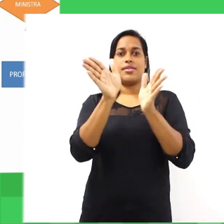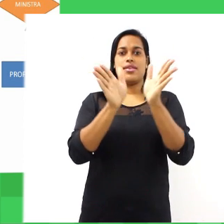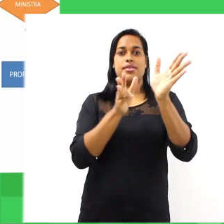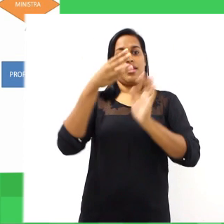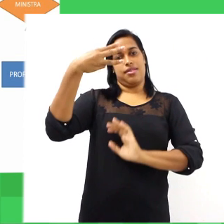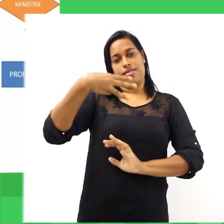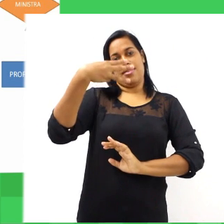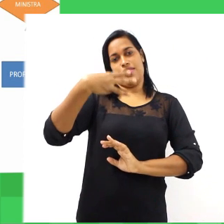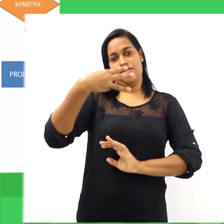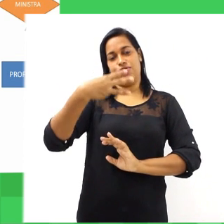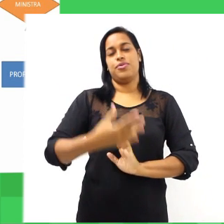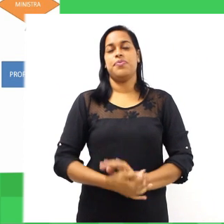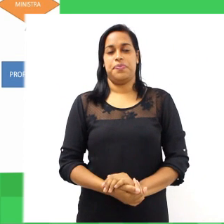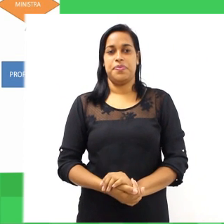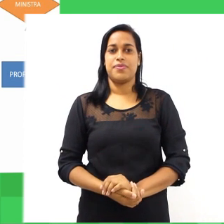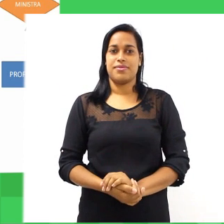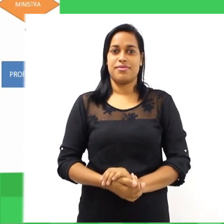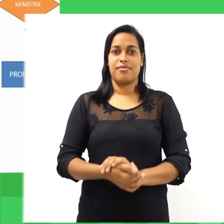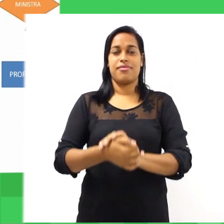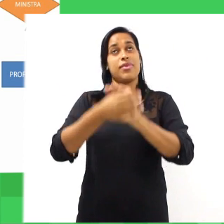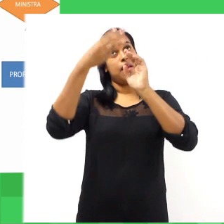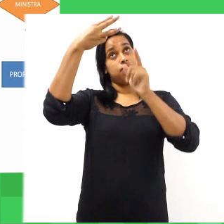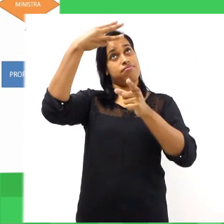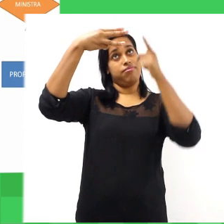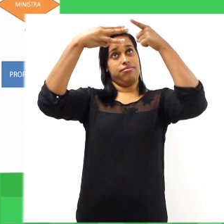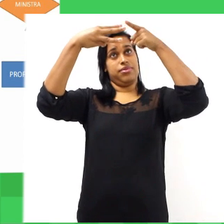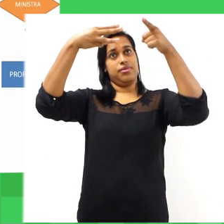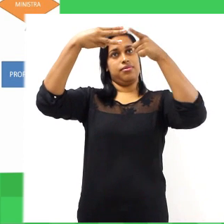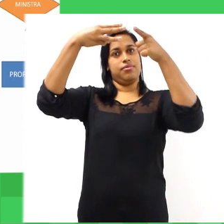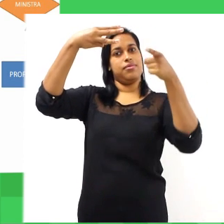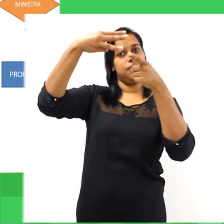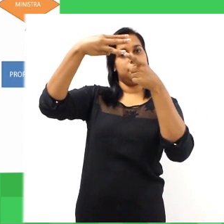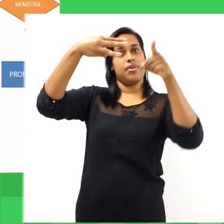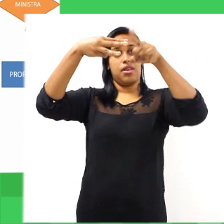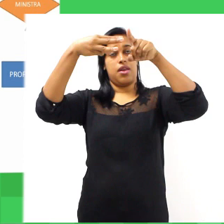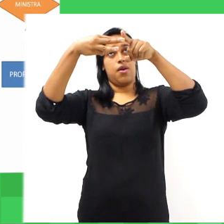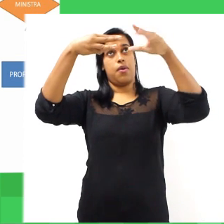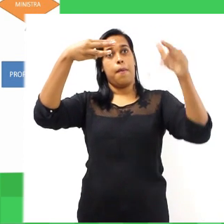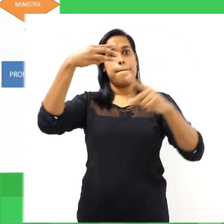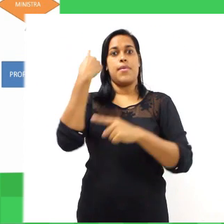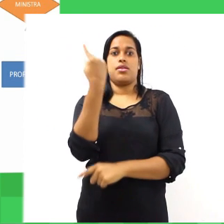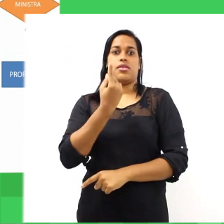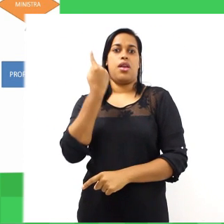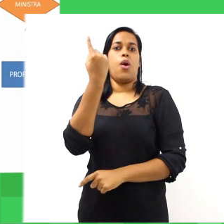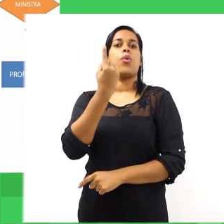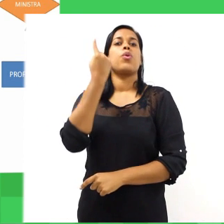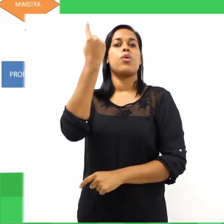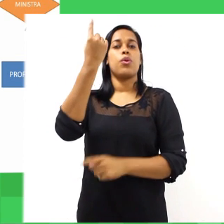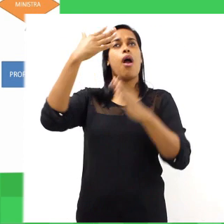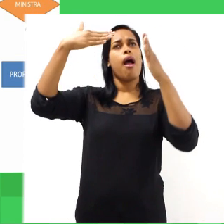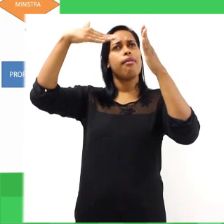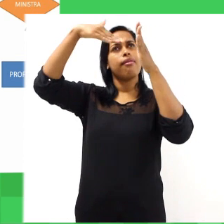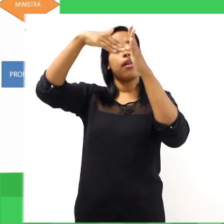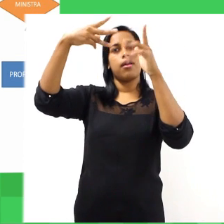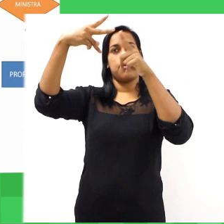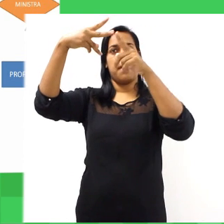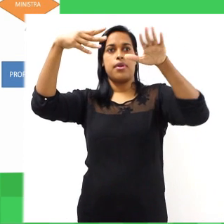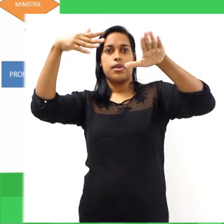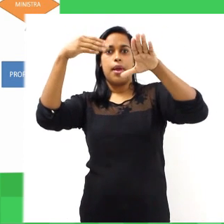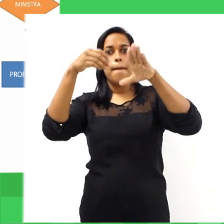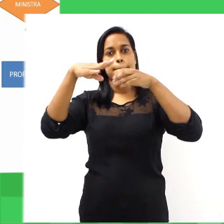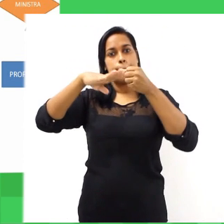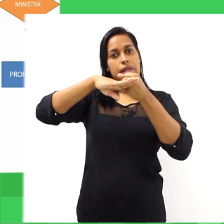3 maneiras. De cima para baixo, nós temos o nível mais alto de abstração até o nível mais baixo